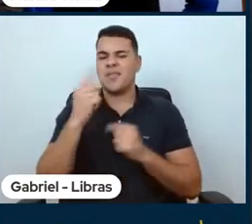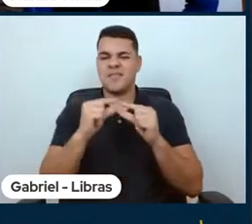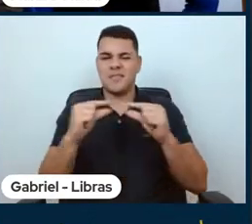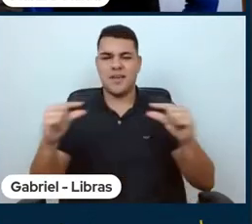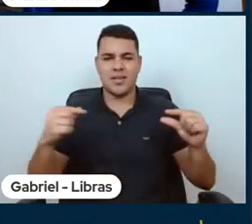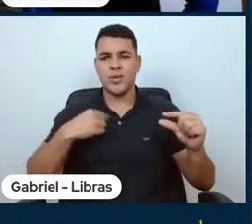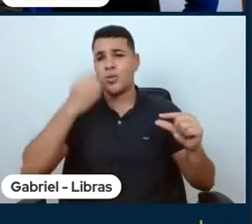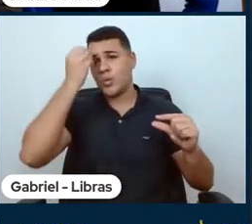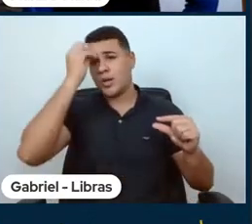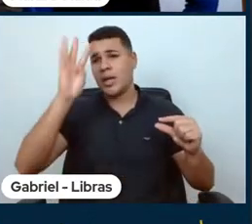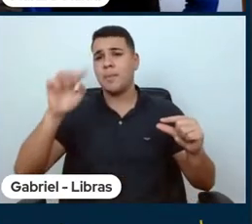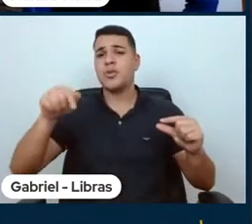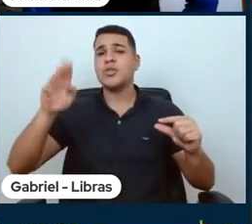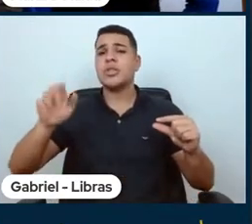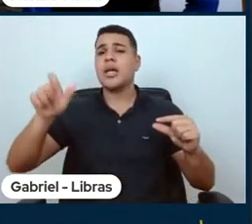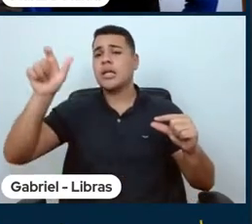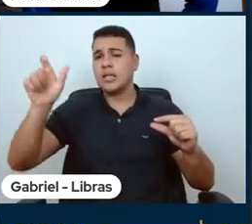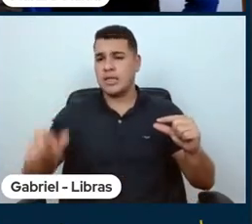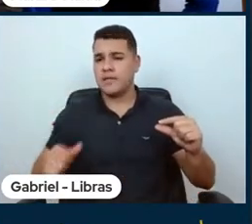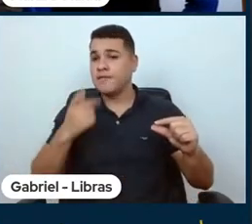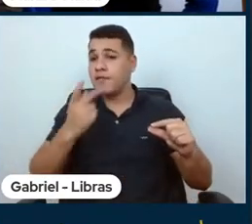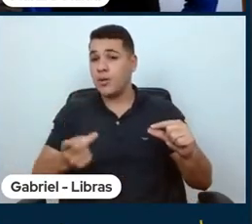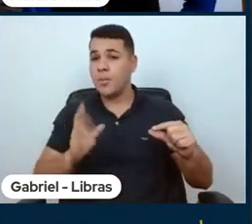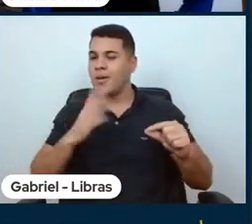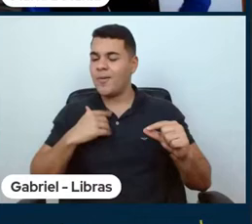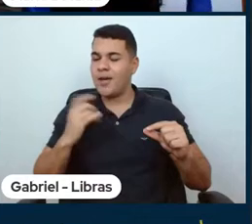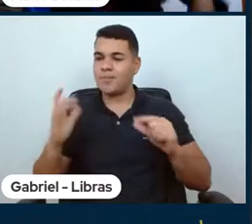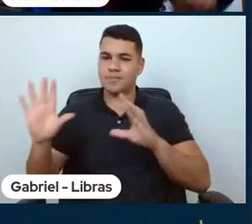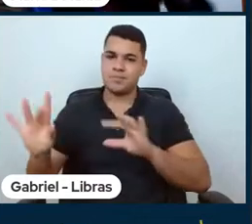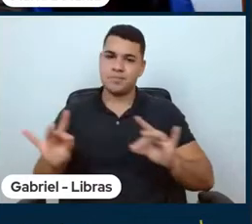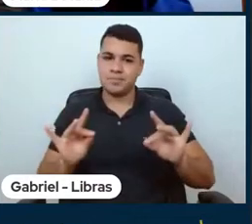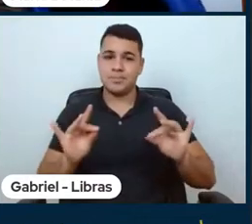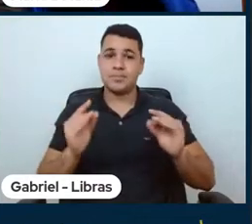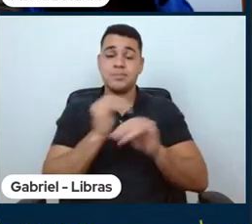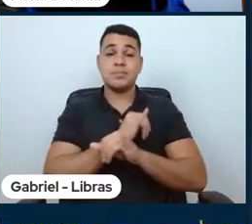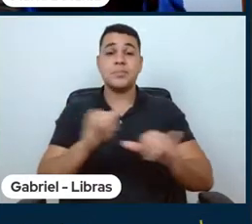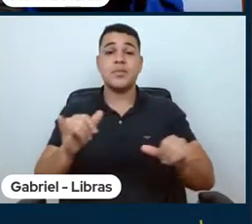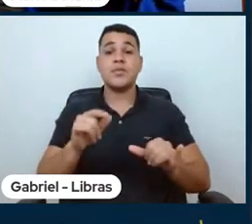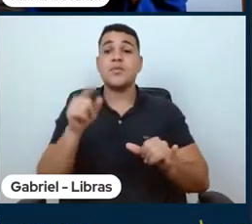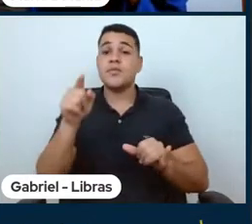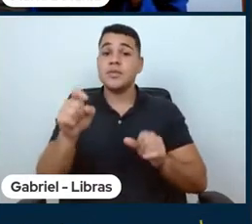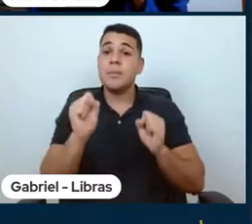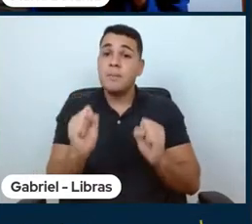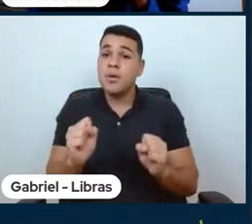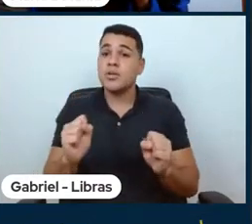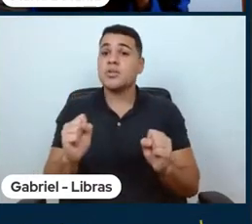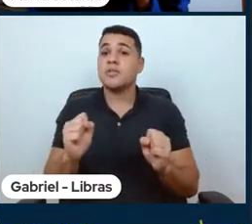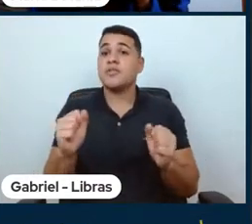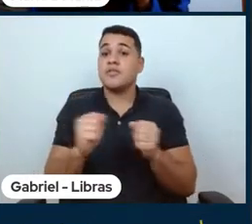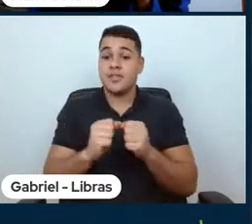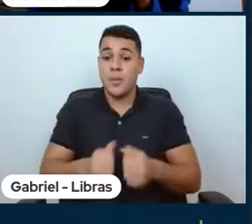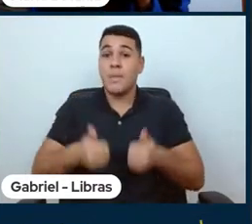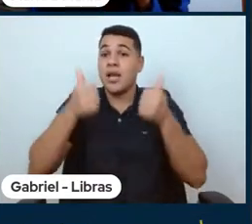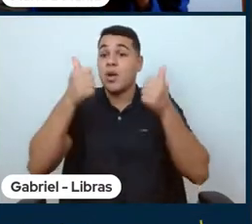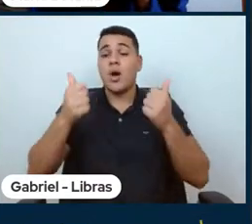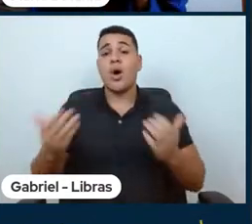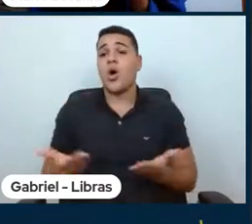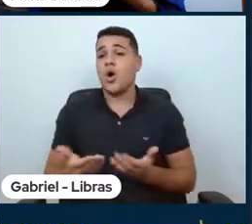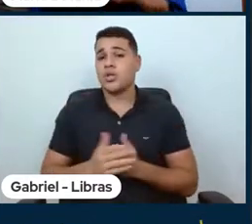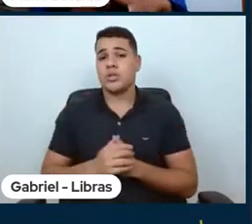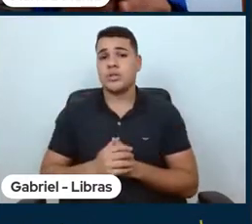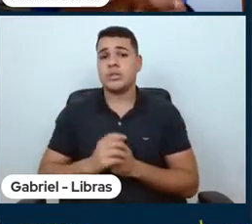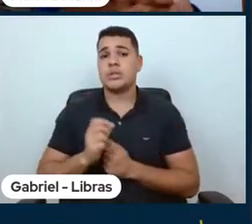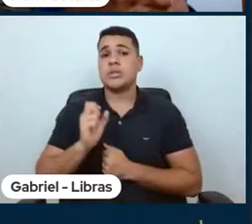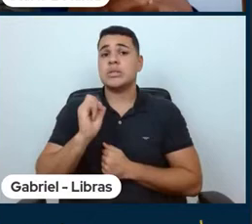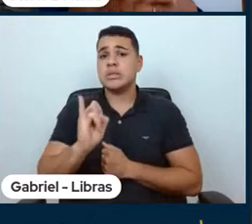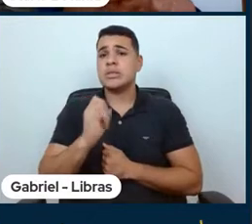essa fala, tá? Mas eu vou roubar essa fala. Que é: você faz o melhor que você pode hoje, né? Com certeza, se eu pegar um código meu